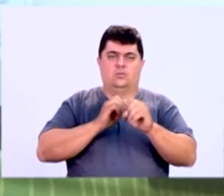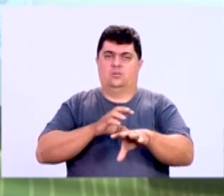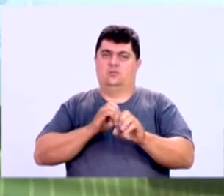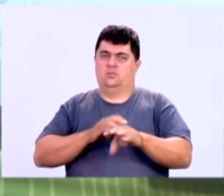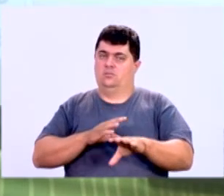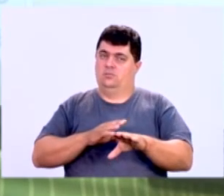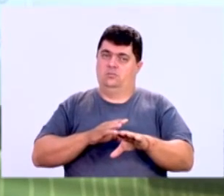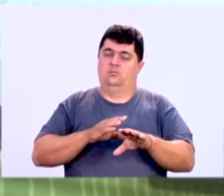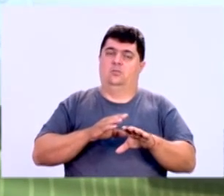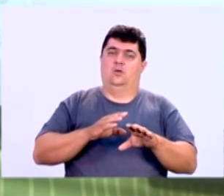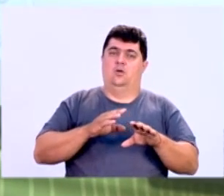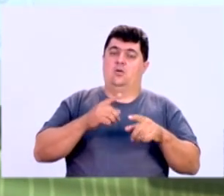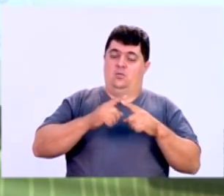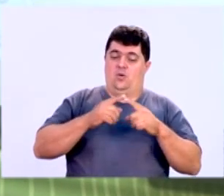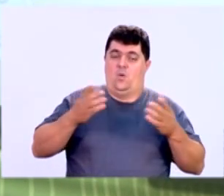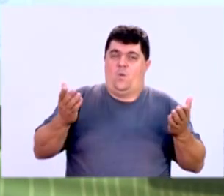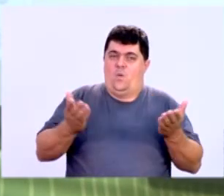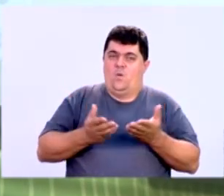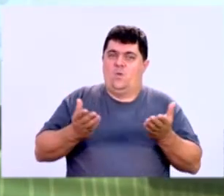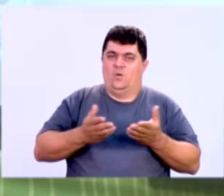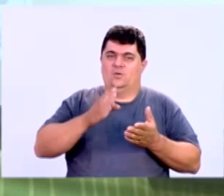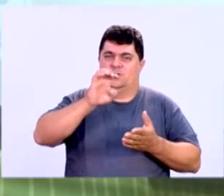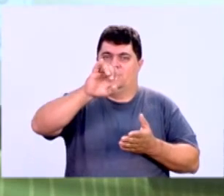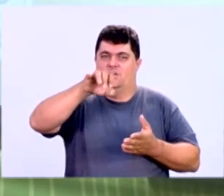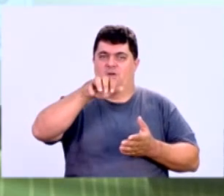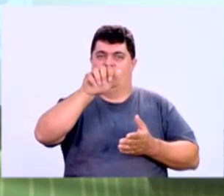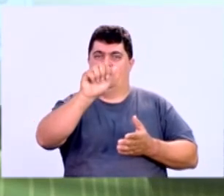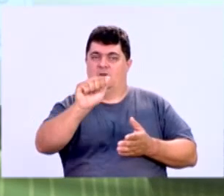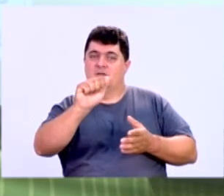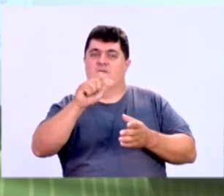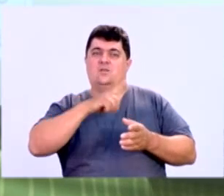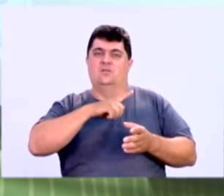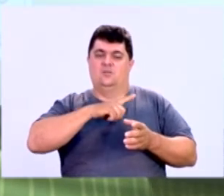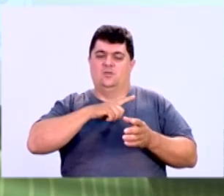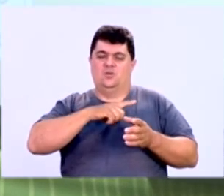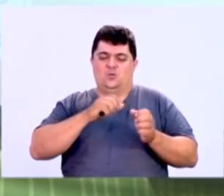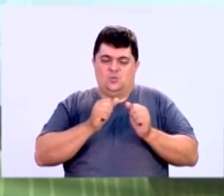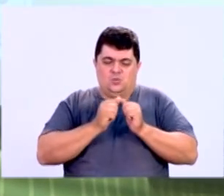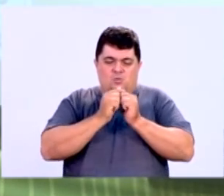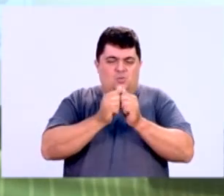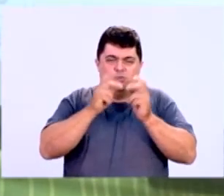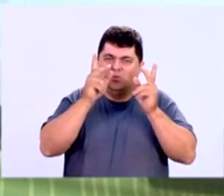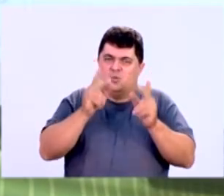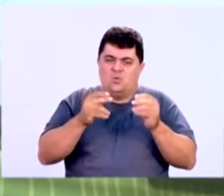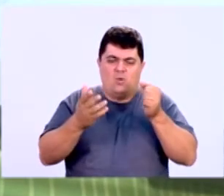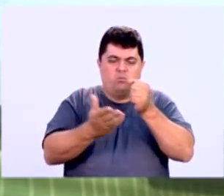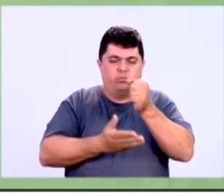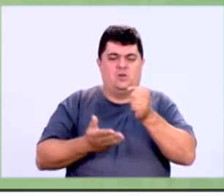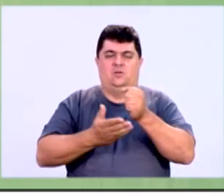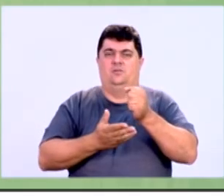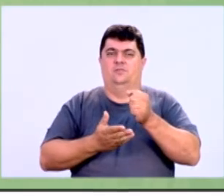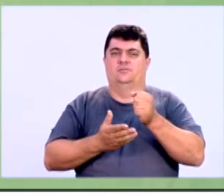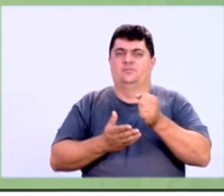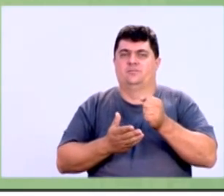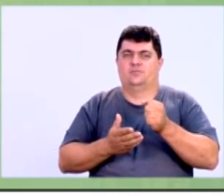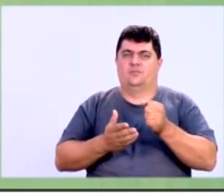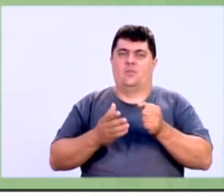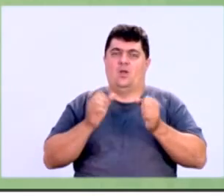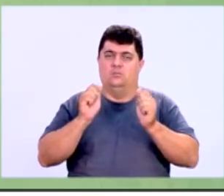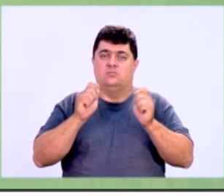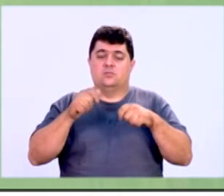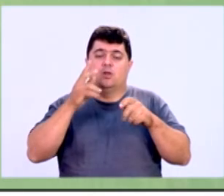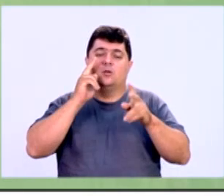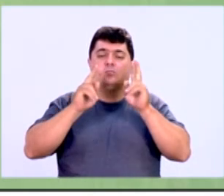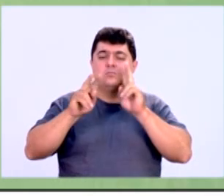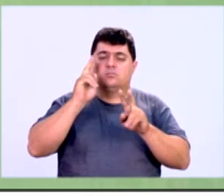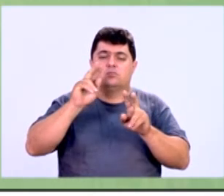considerando que hoje a educação de jovens e adultos está inserida dentro da educação básica. Então, nós podemos verificar,